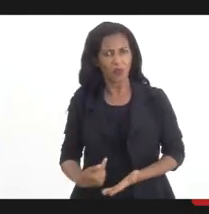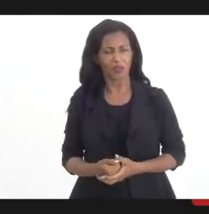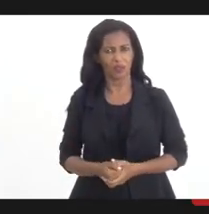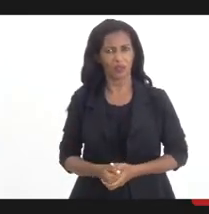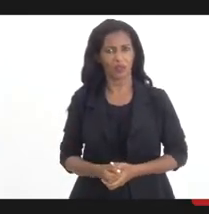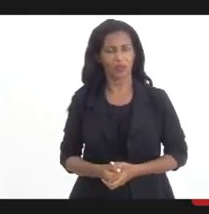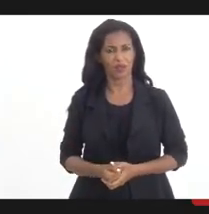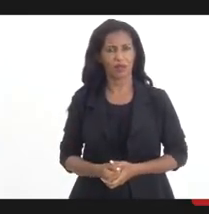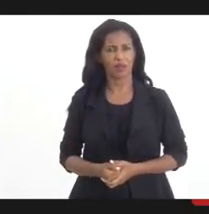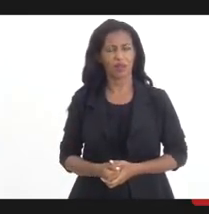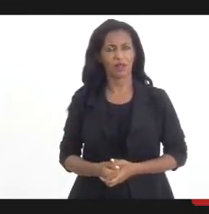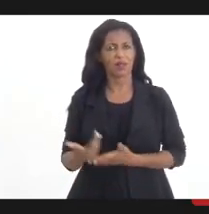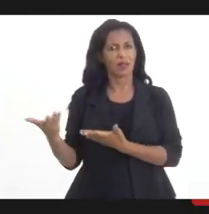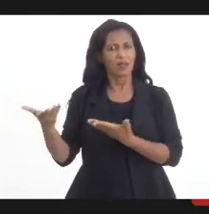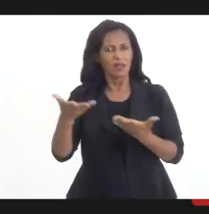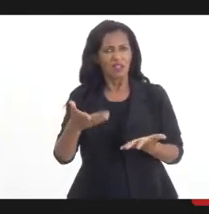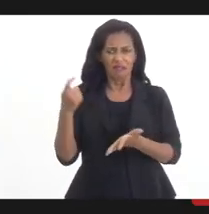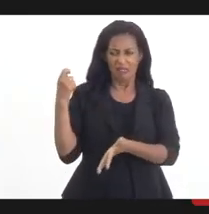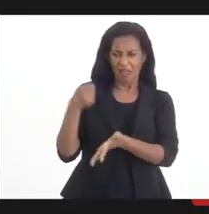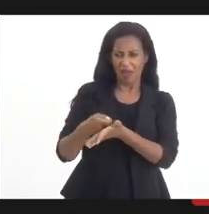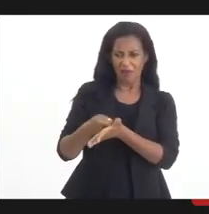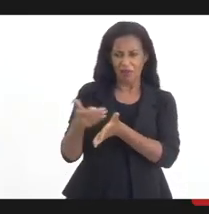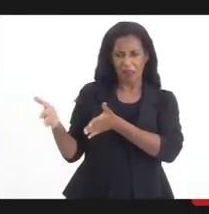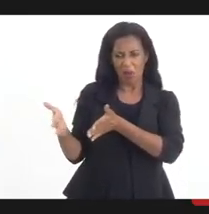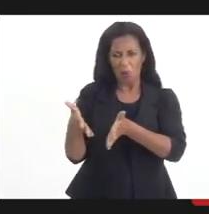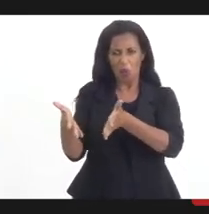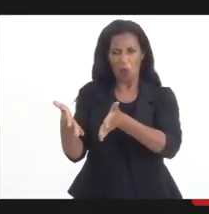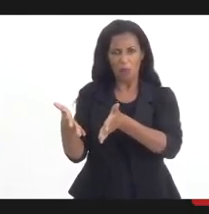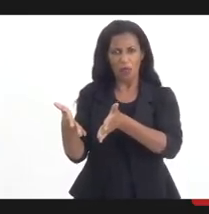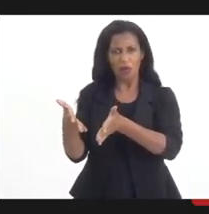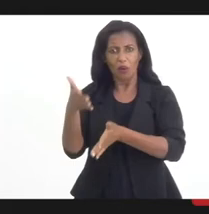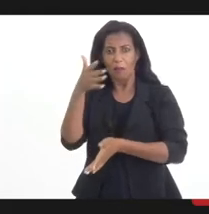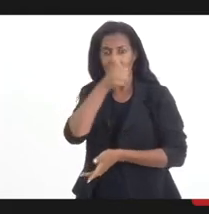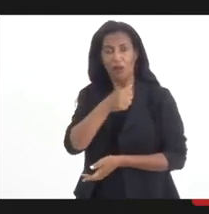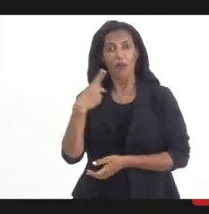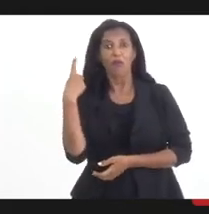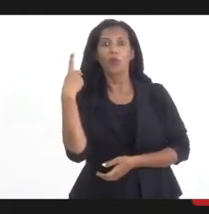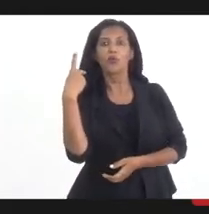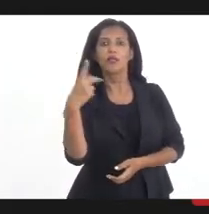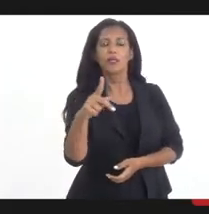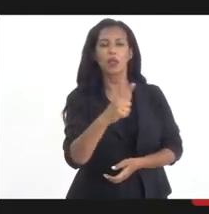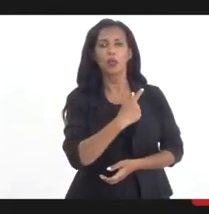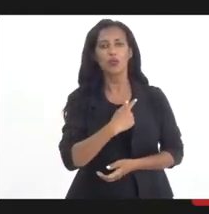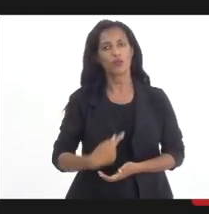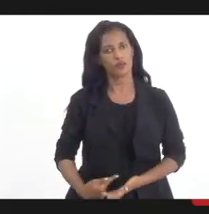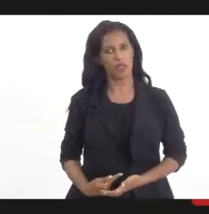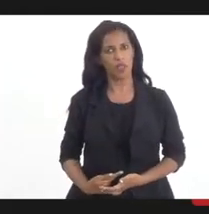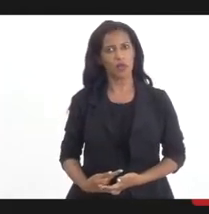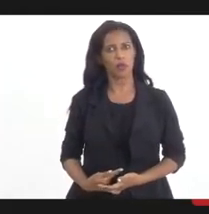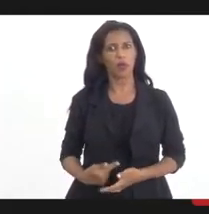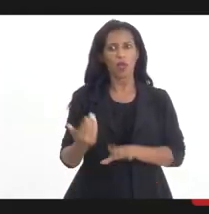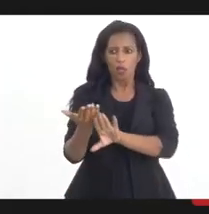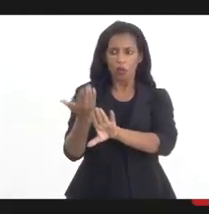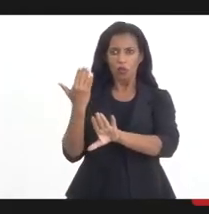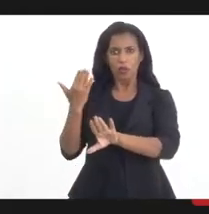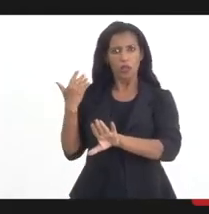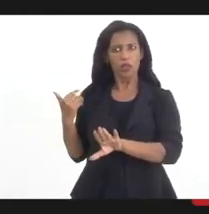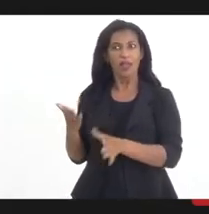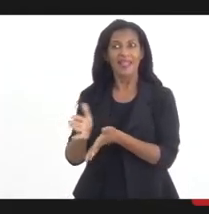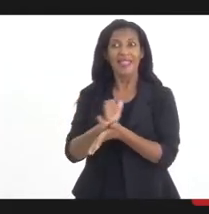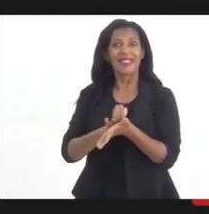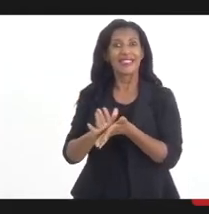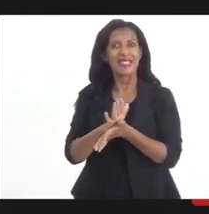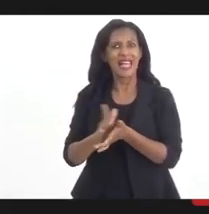né? Que é seu, e afirmar que esse é o caminho para salvar o ESO, foi o seu governo o seu governo e os governos que lhe antecederam, que